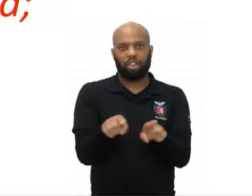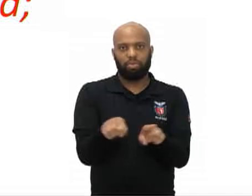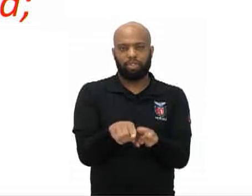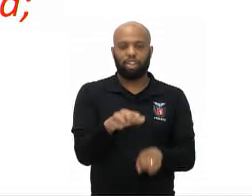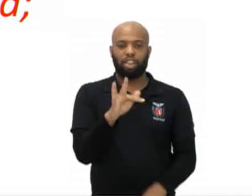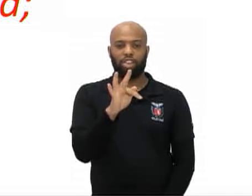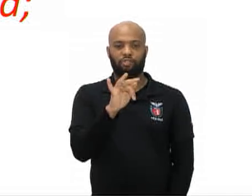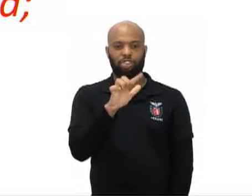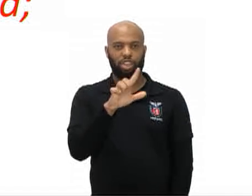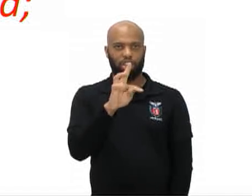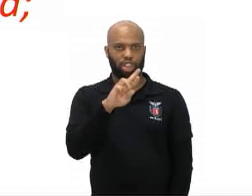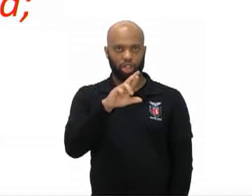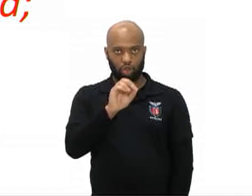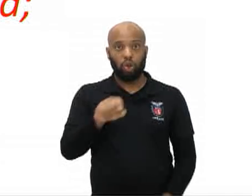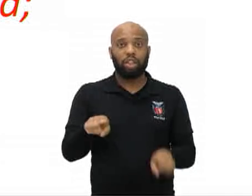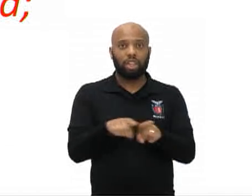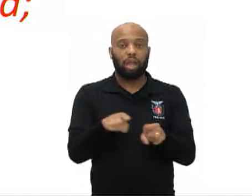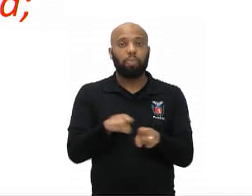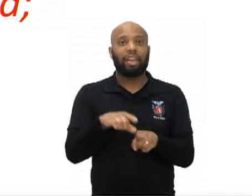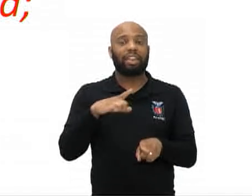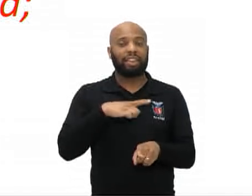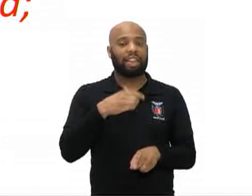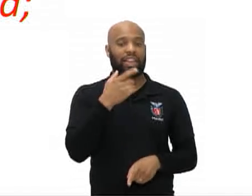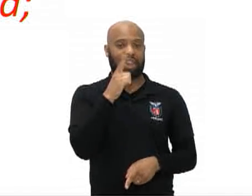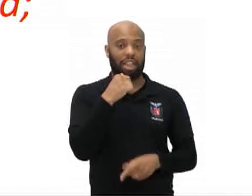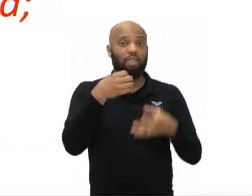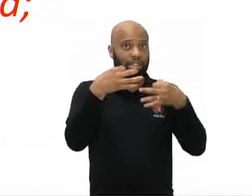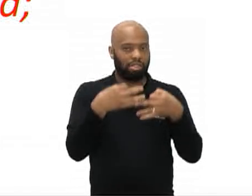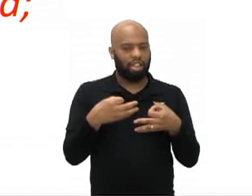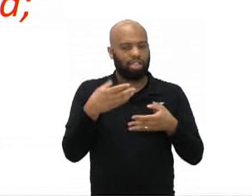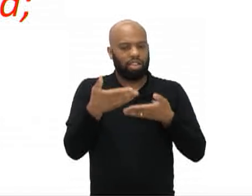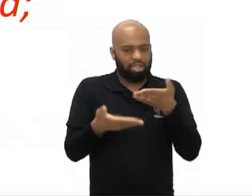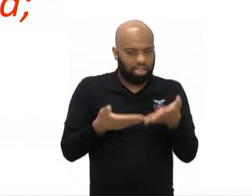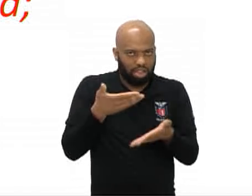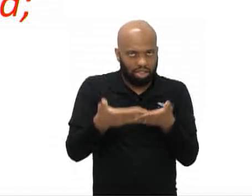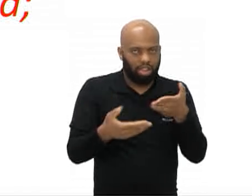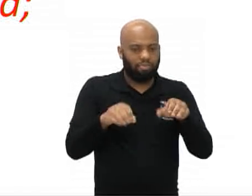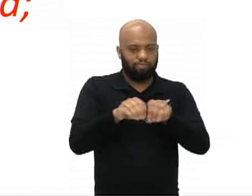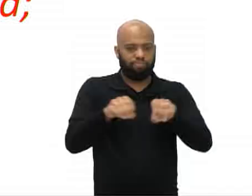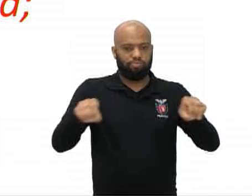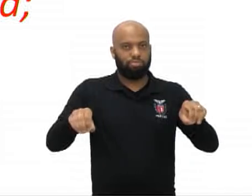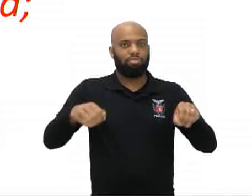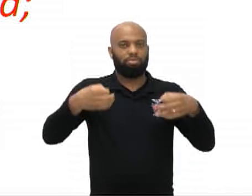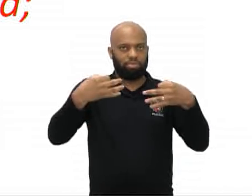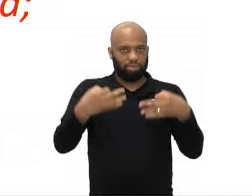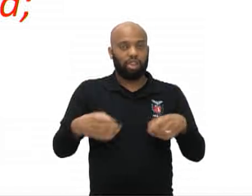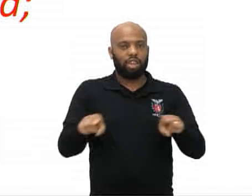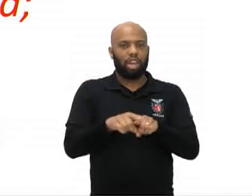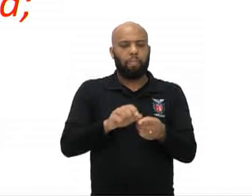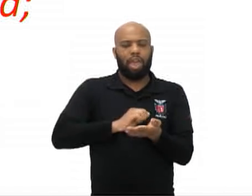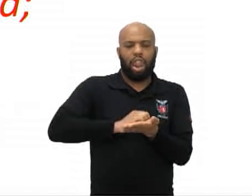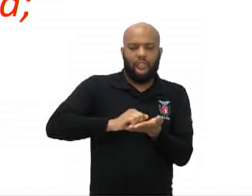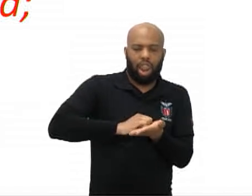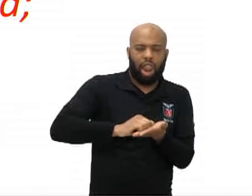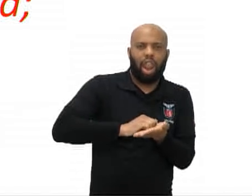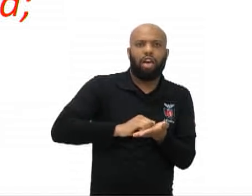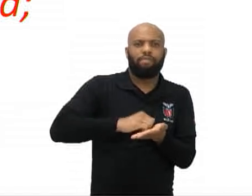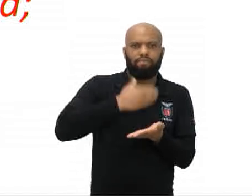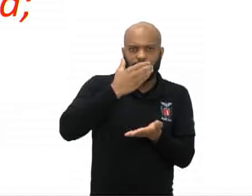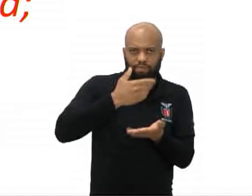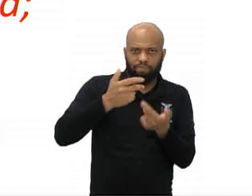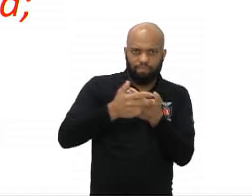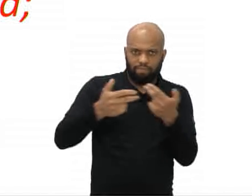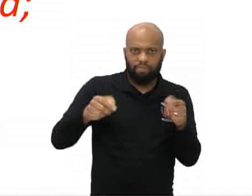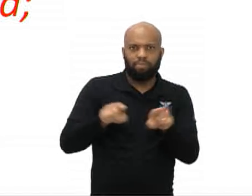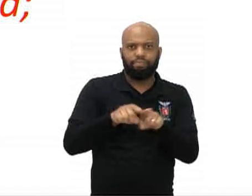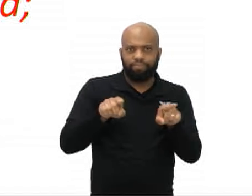água tratada, que você receba através de encanamentos. Lava muito bem os alimentos, principalmente aqueles alimentos